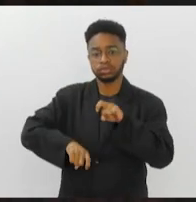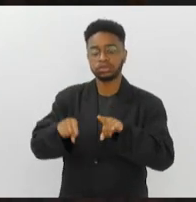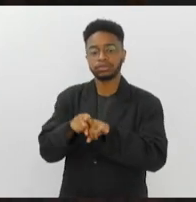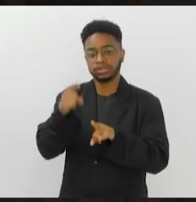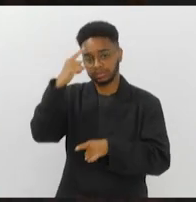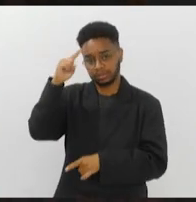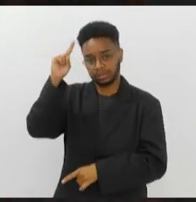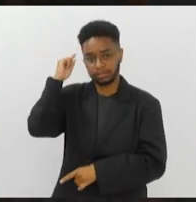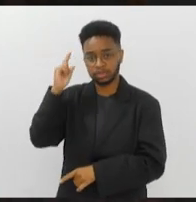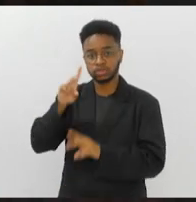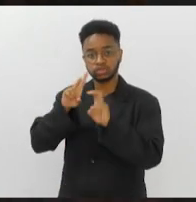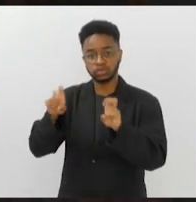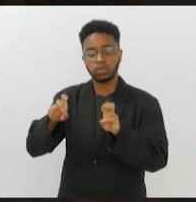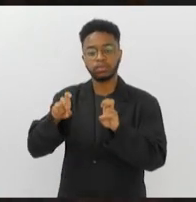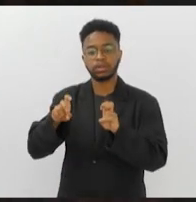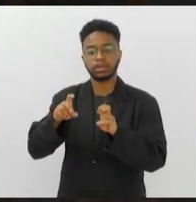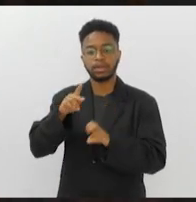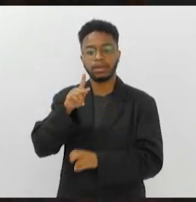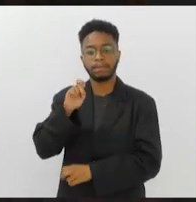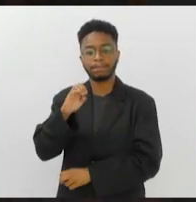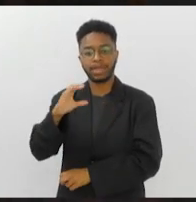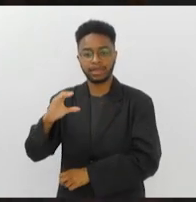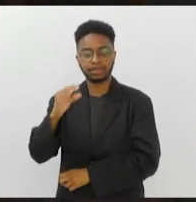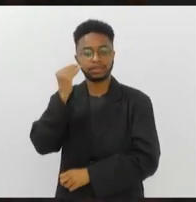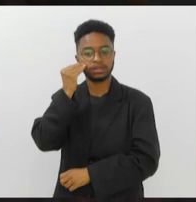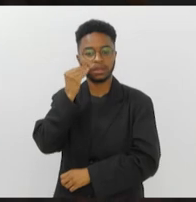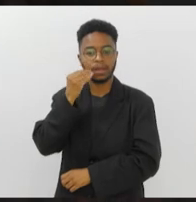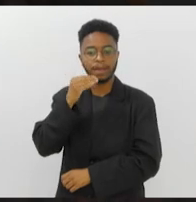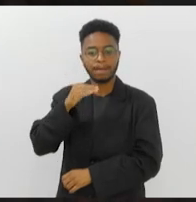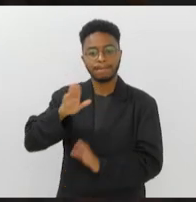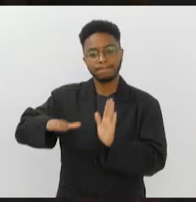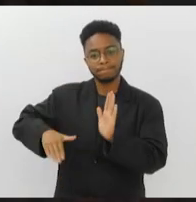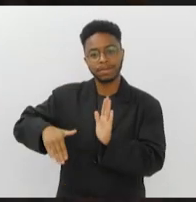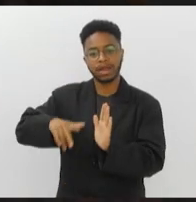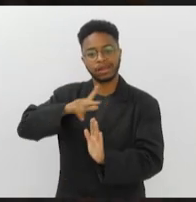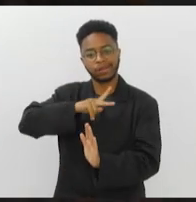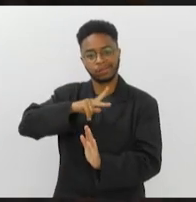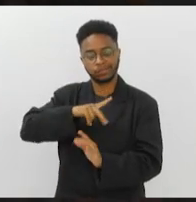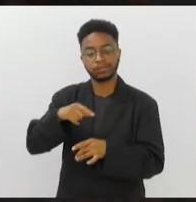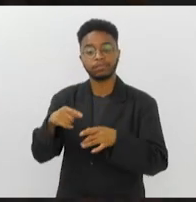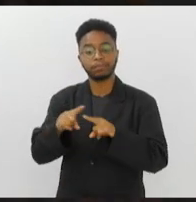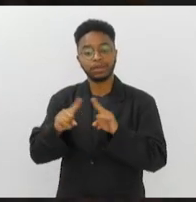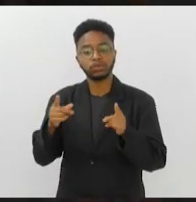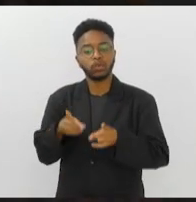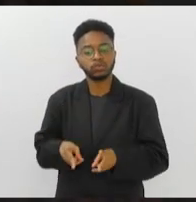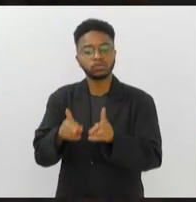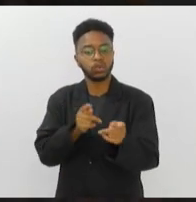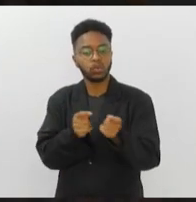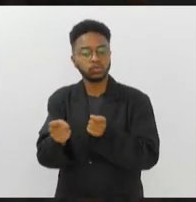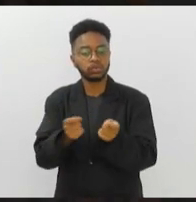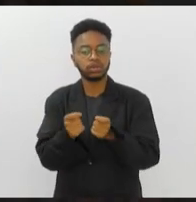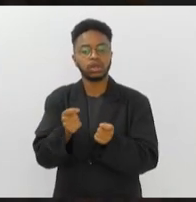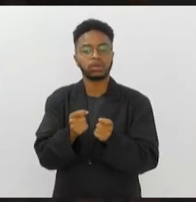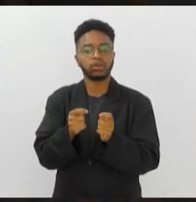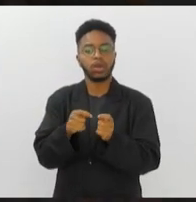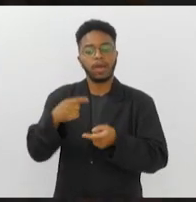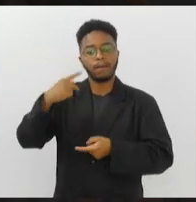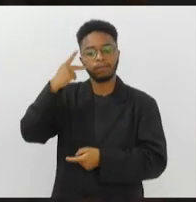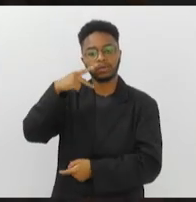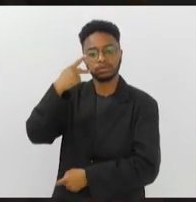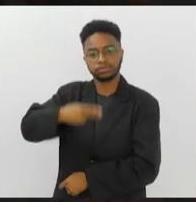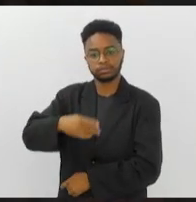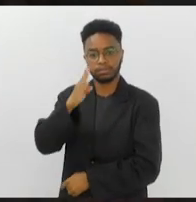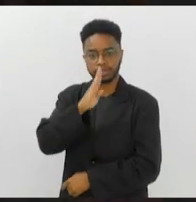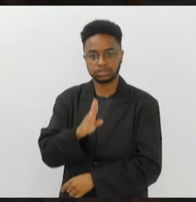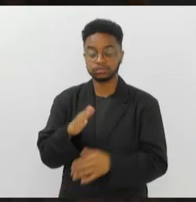da privatização das praias. Eles continuam controlando a agenda política do Brasil e a gente precisa mudar isso.